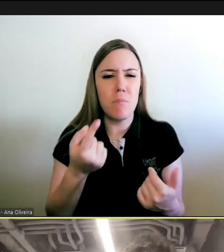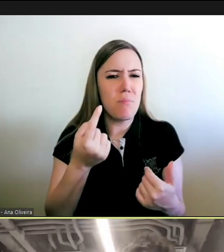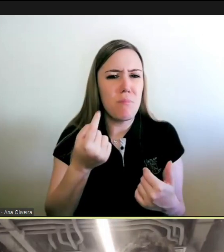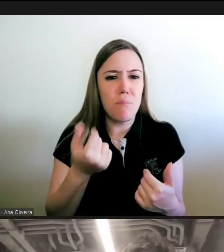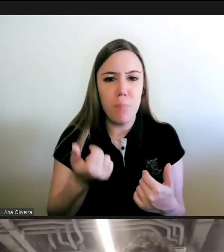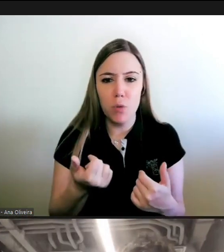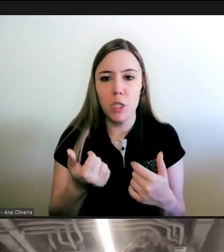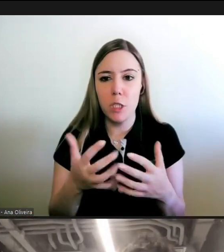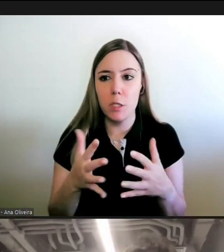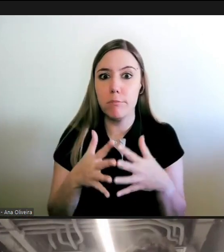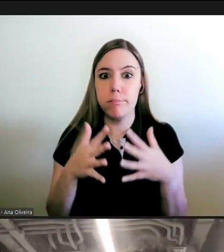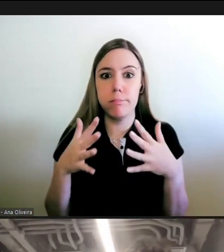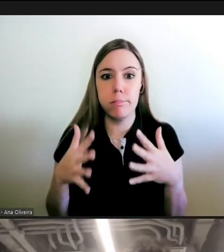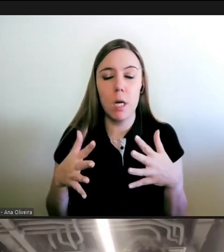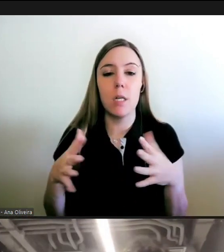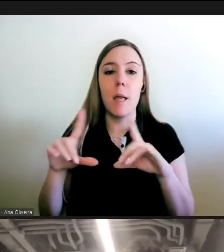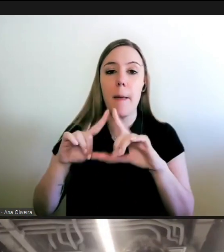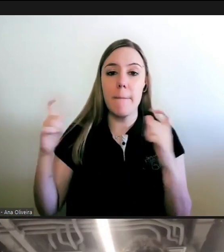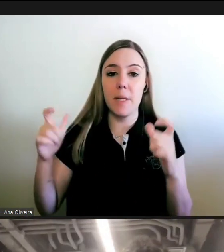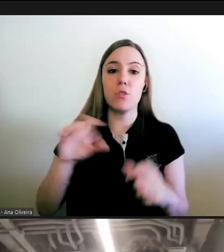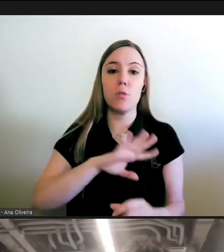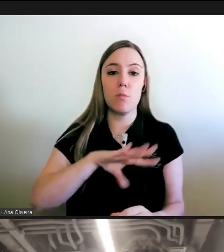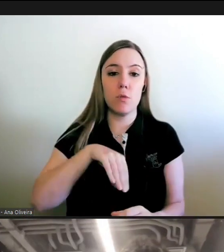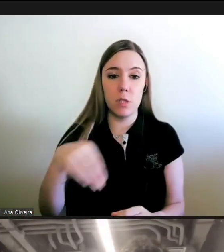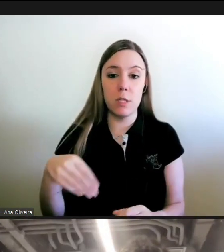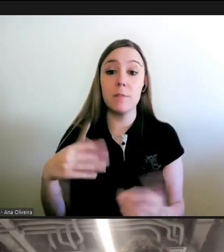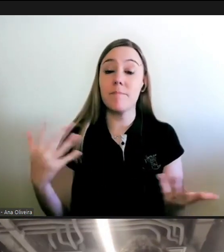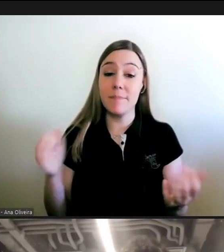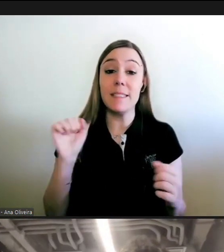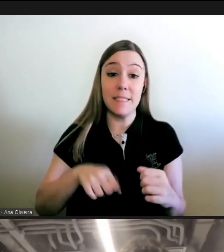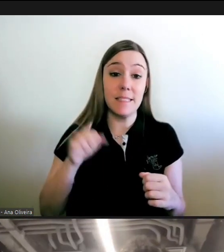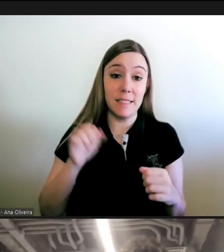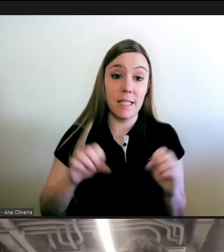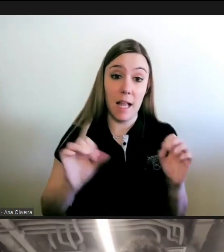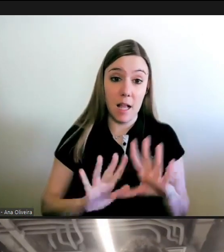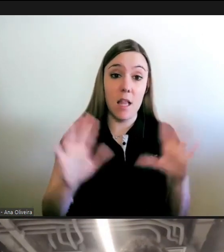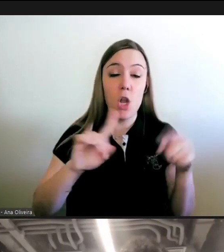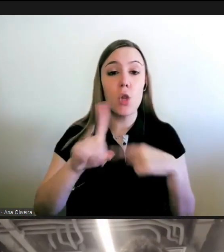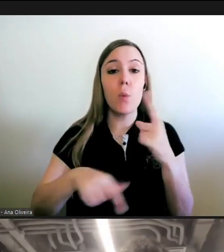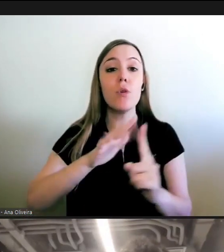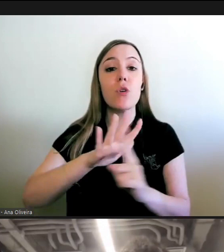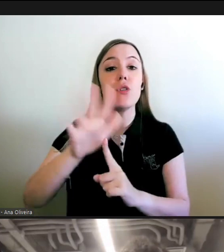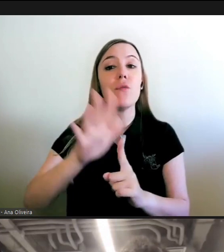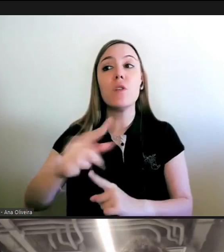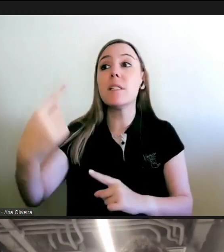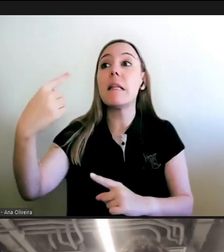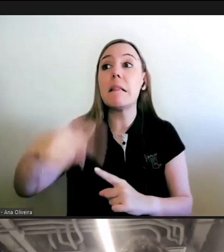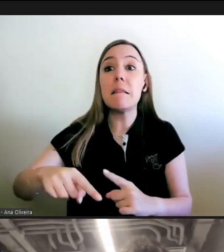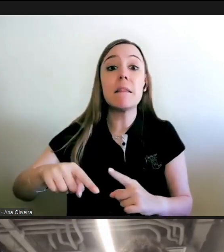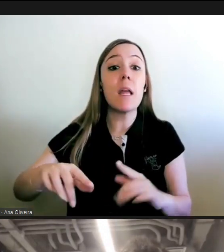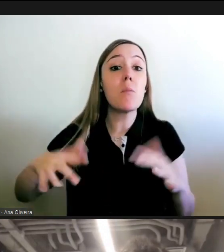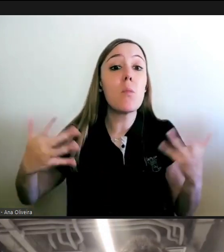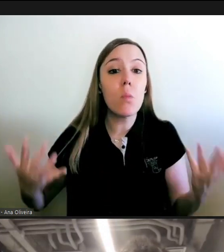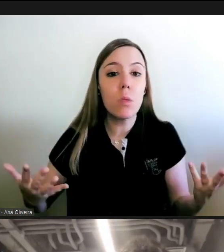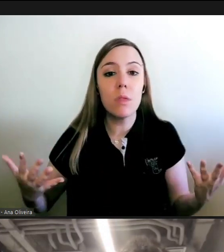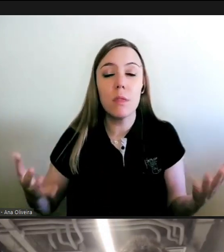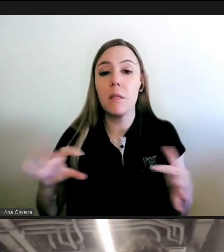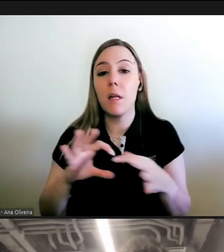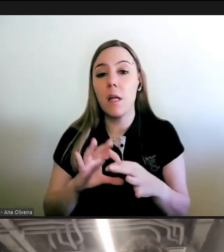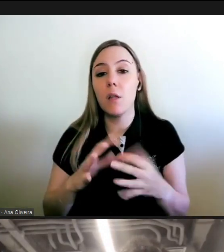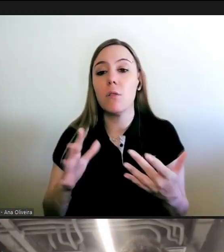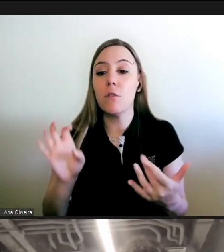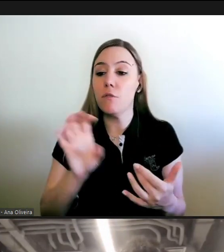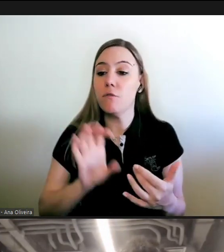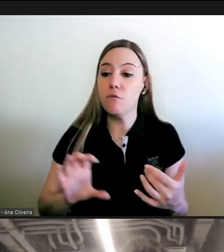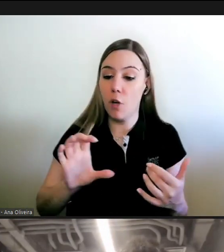mundiais. Exatamente, ou seja, e que impacto é que isso vai ter na reprodução de uma forma de estar,